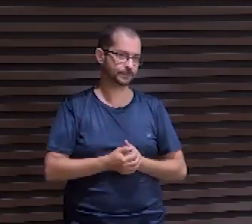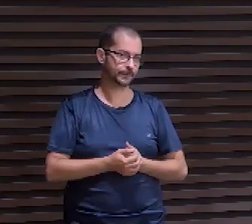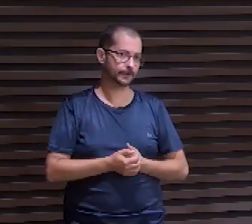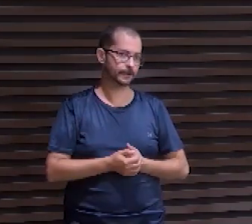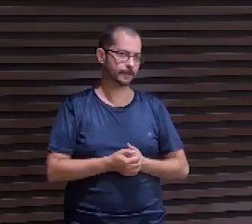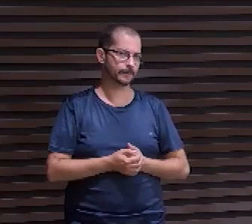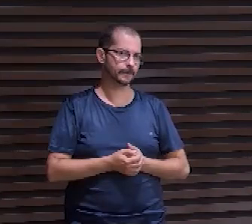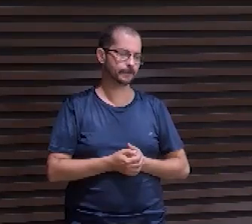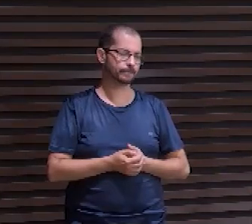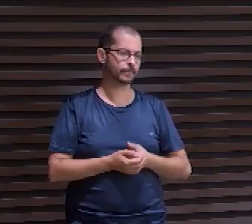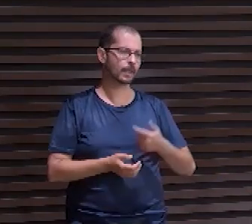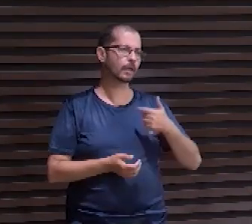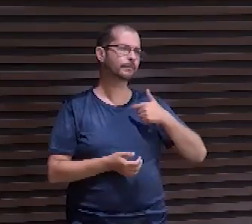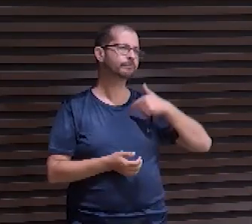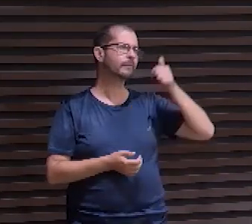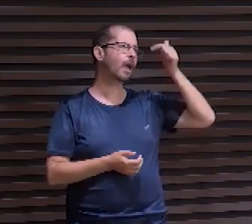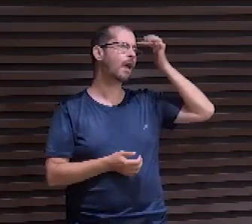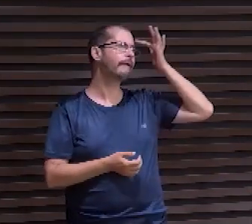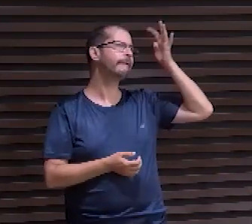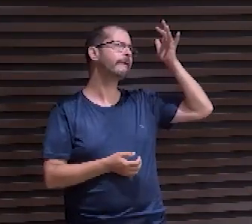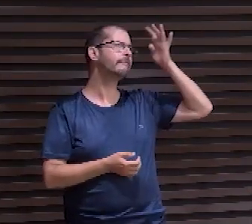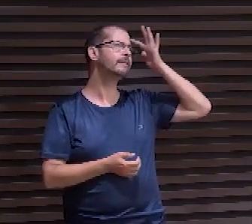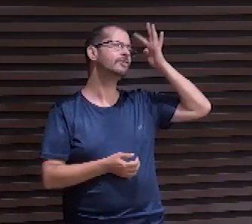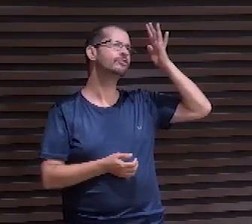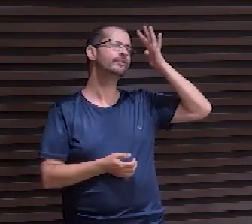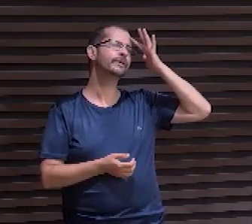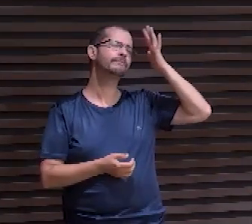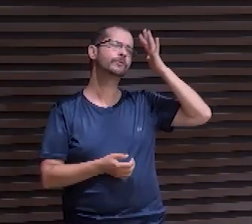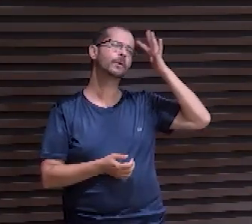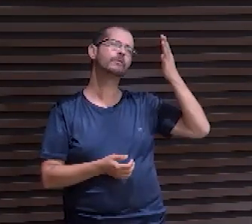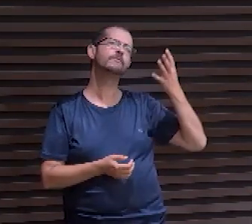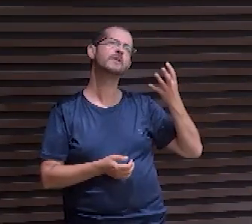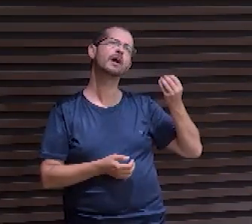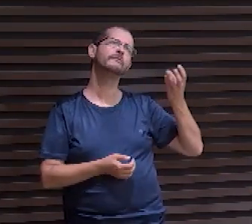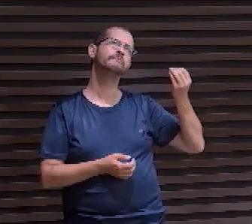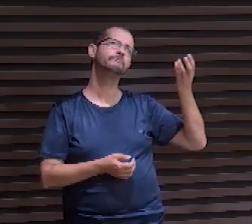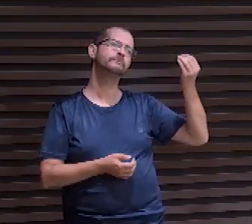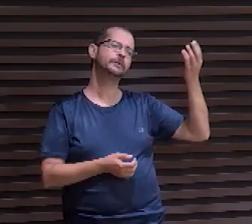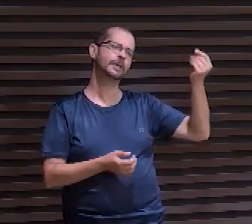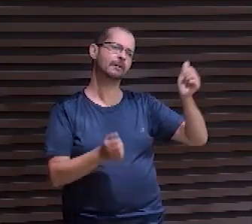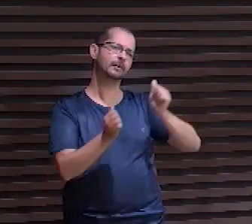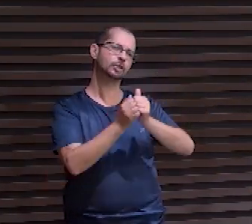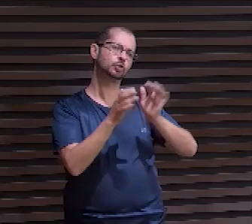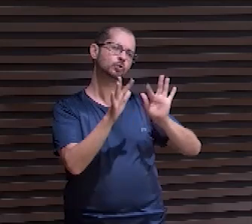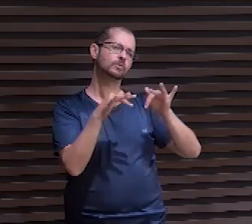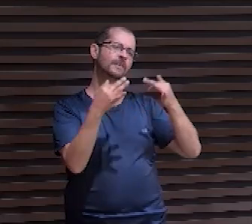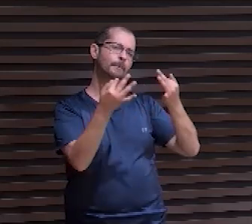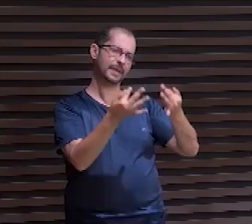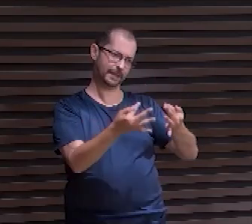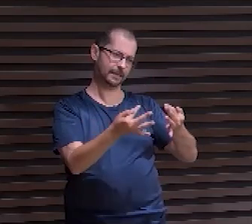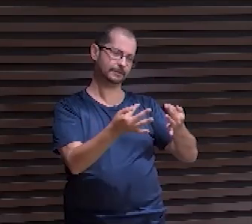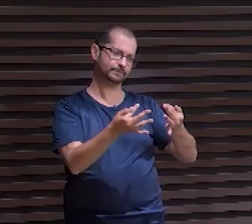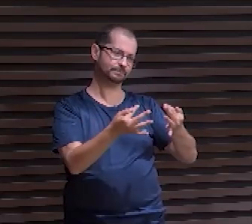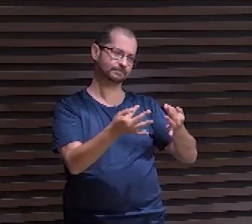eu refletia enquanto viajava com a minha família no nosso trailer.